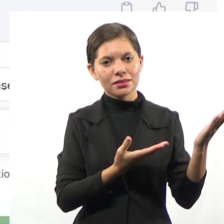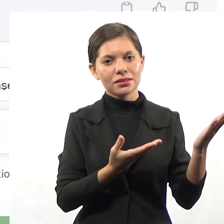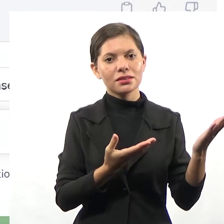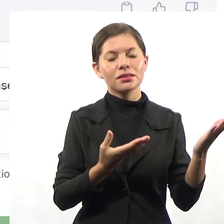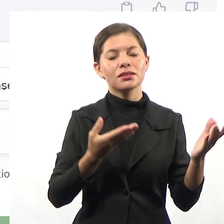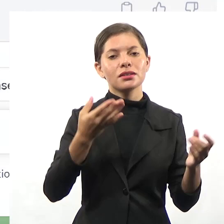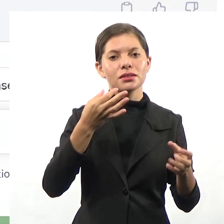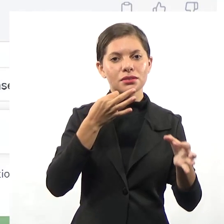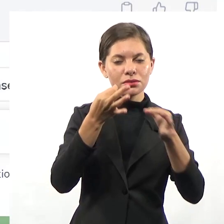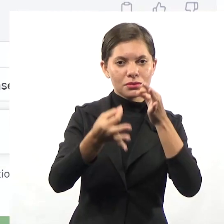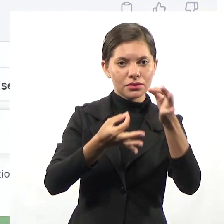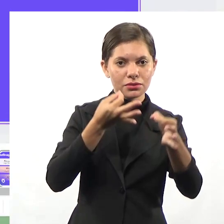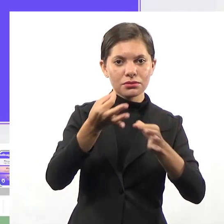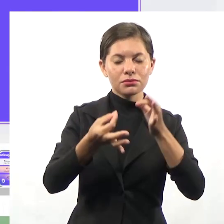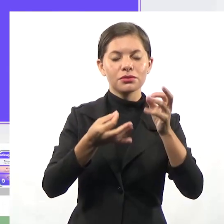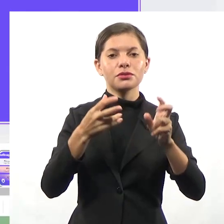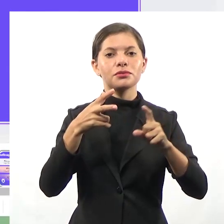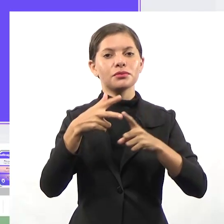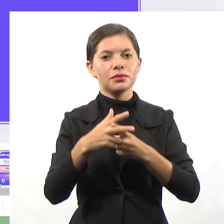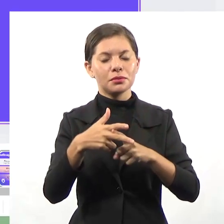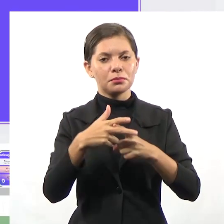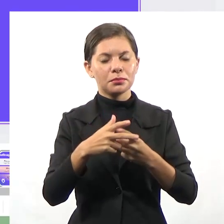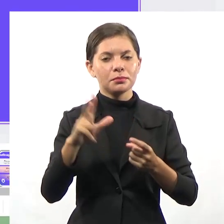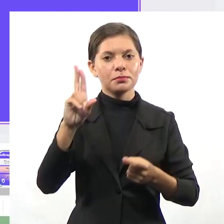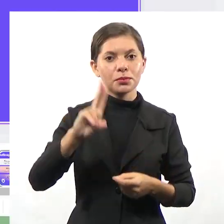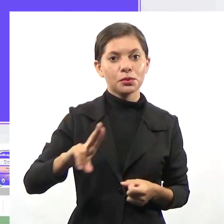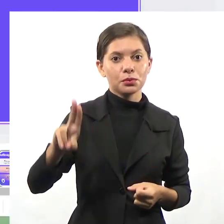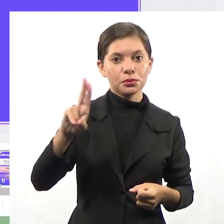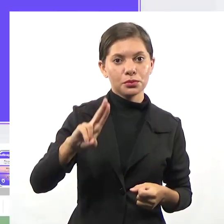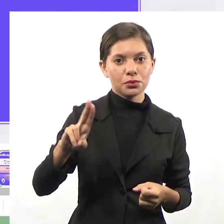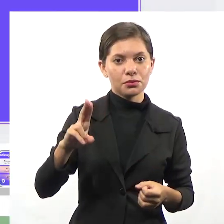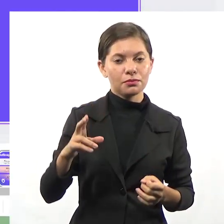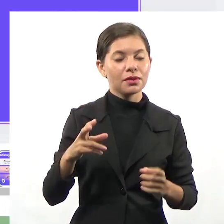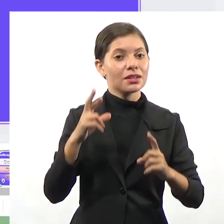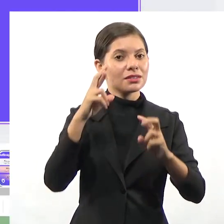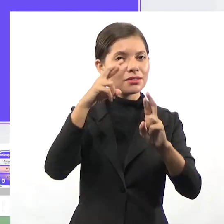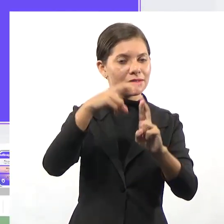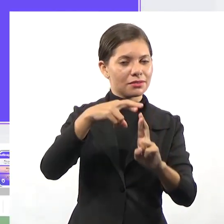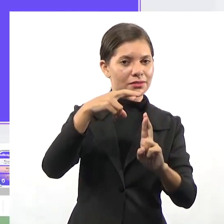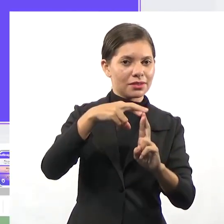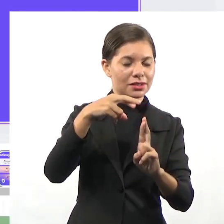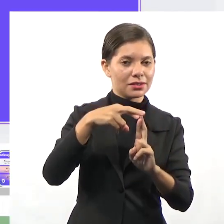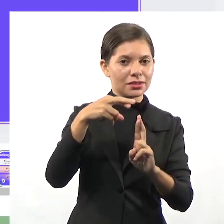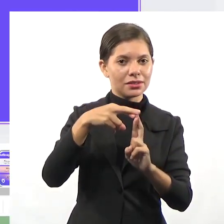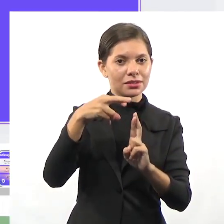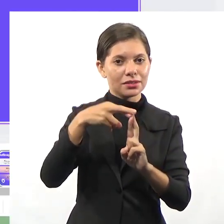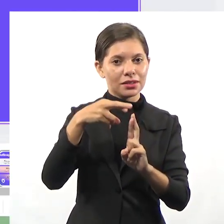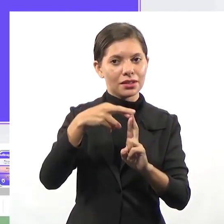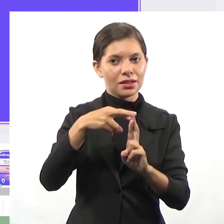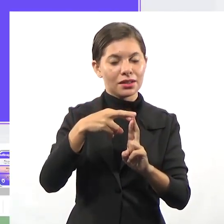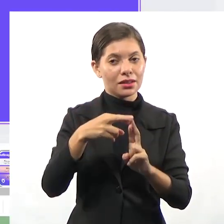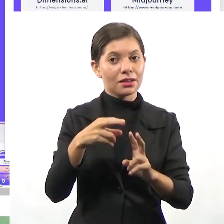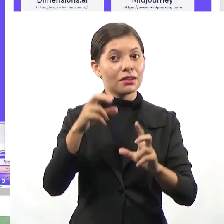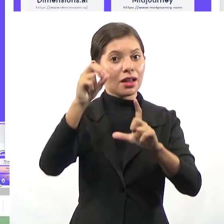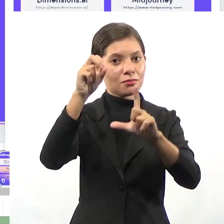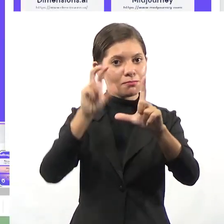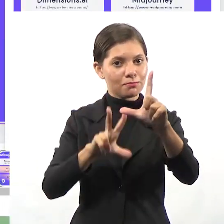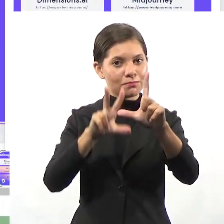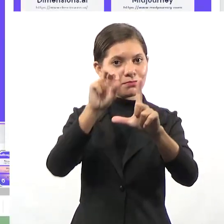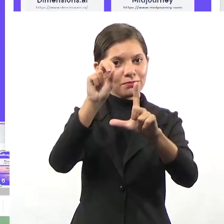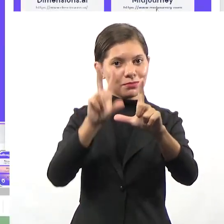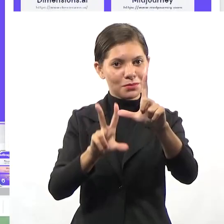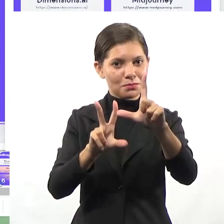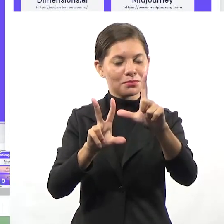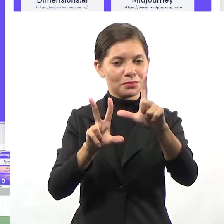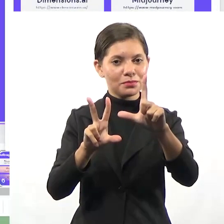essas são as sugestões de ferramentas que utilizam a inteligência artificial. Ficam as referências, essas referências